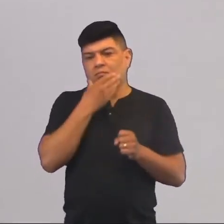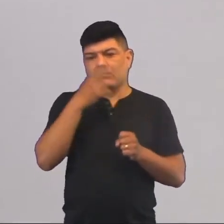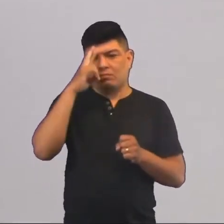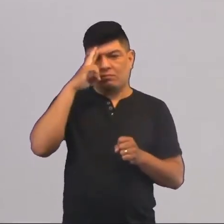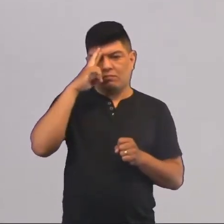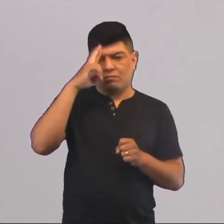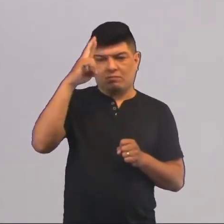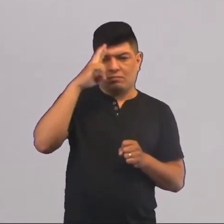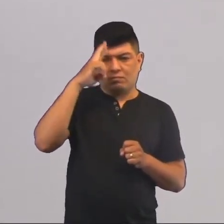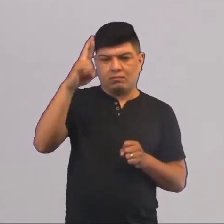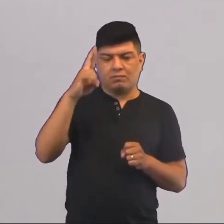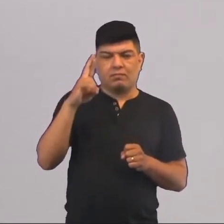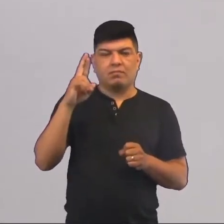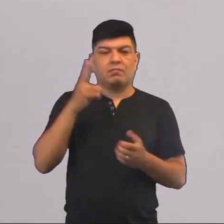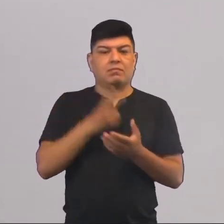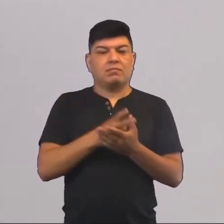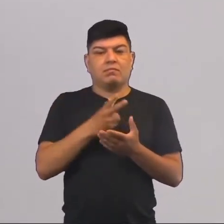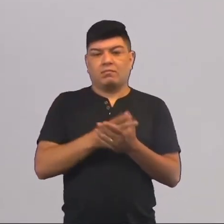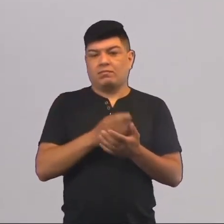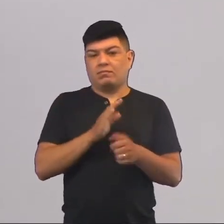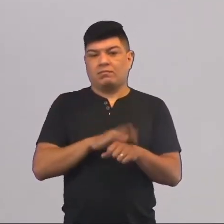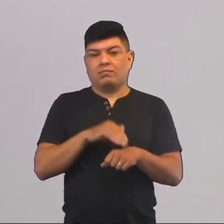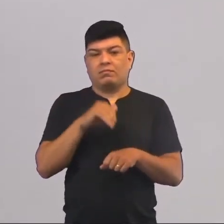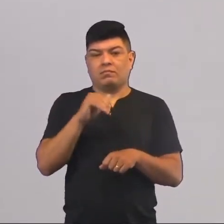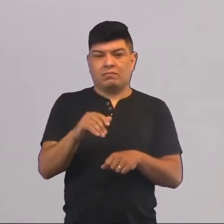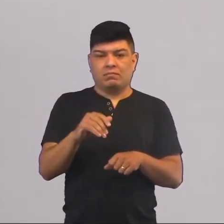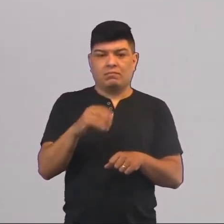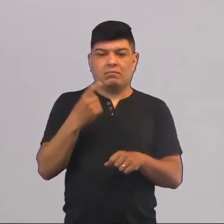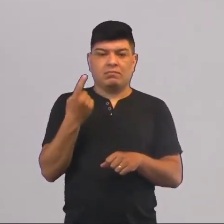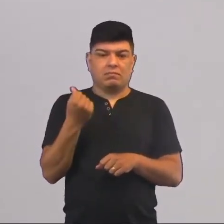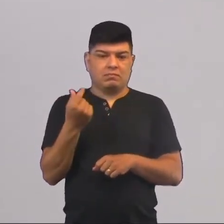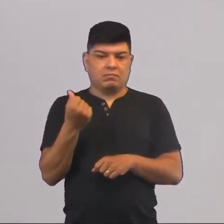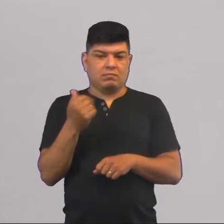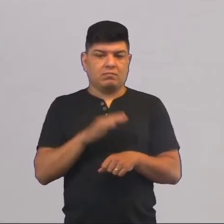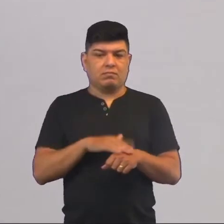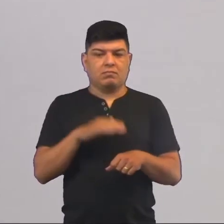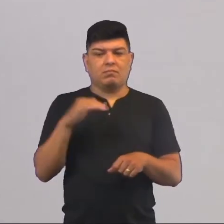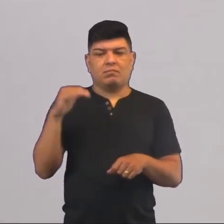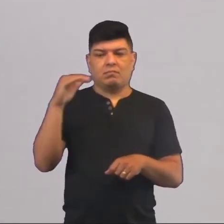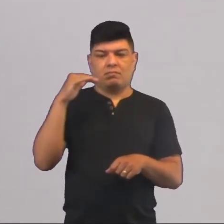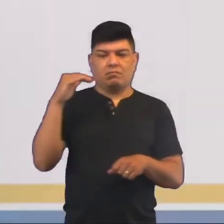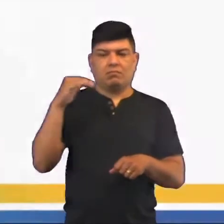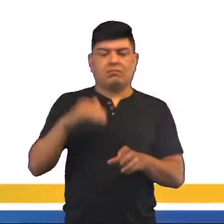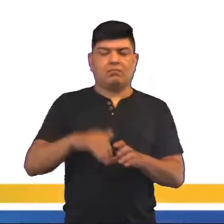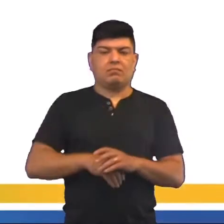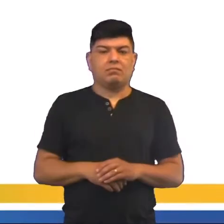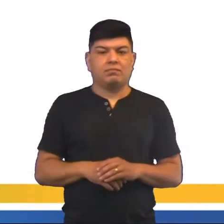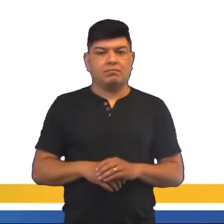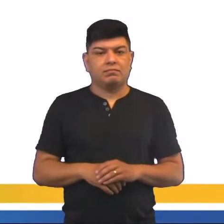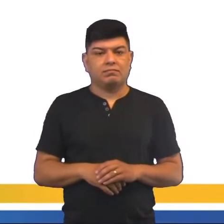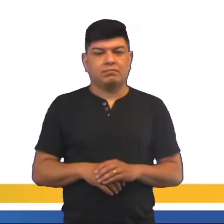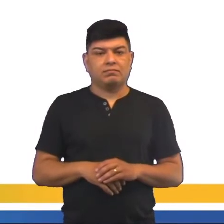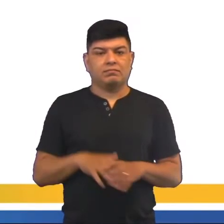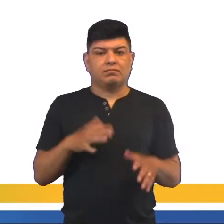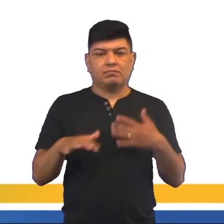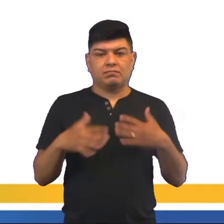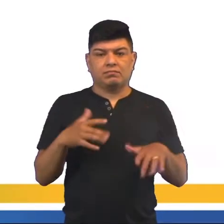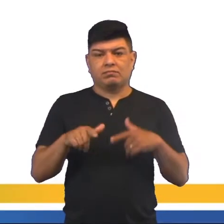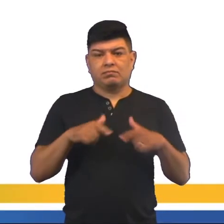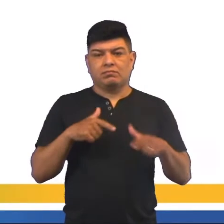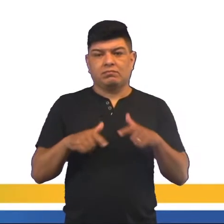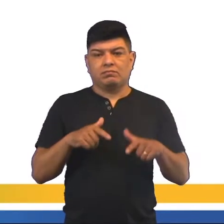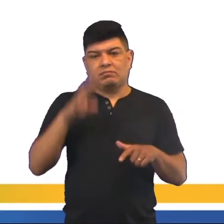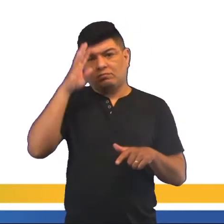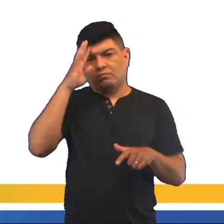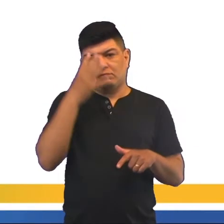da obtenção cada vez mais gananciosa por lucros cada vez mais altos. A